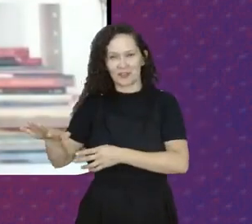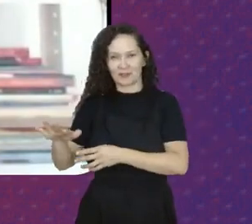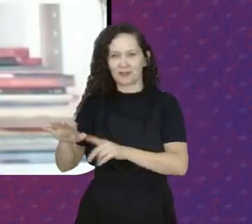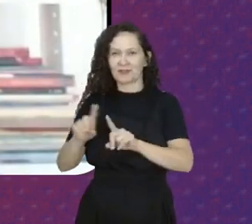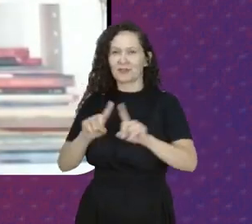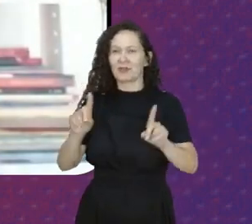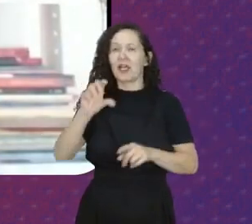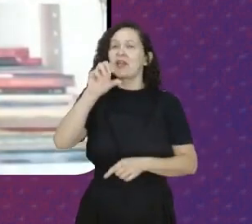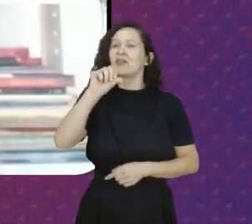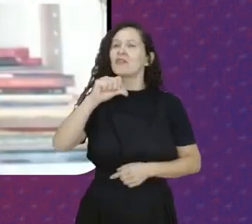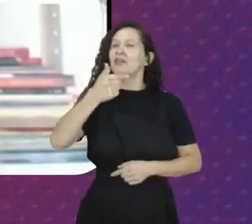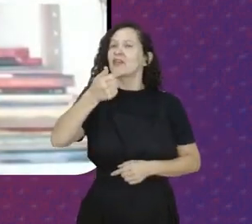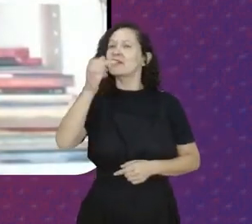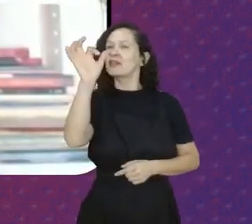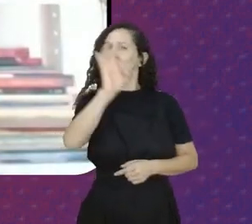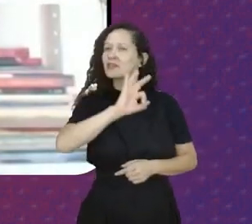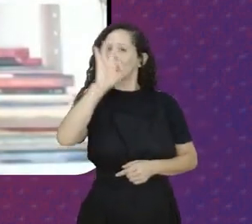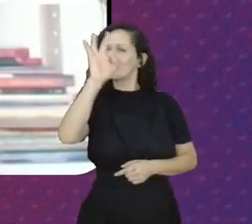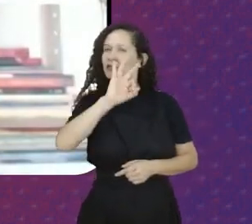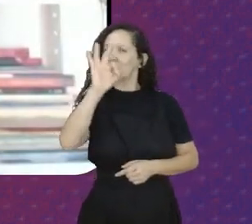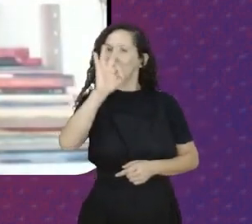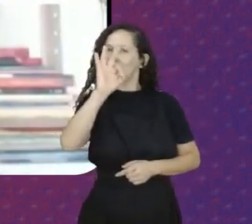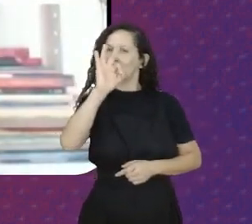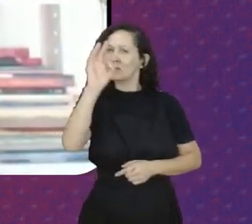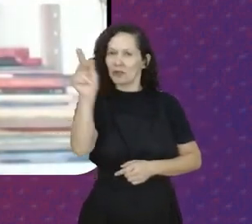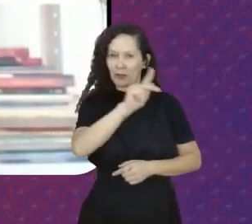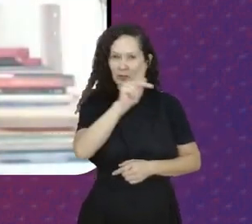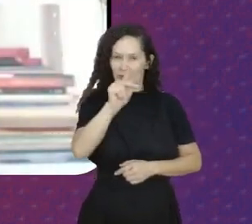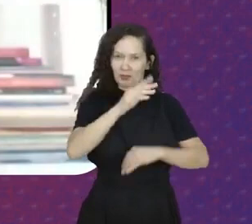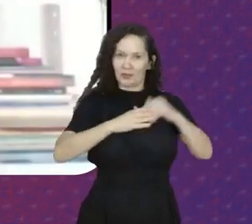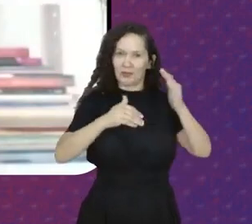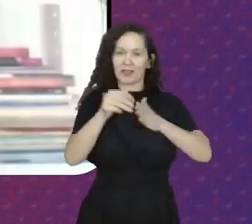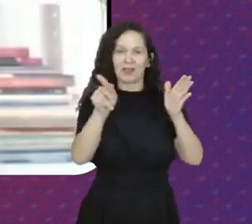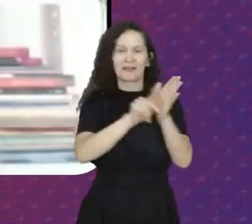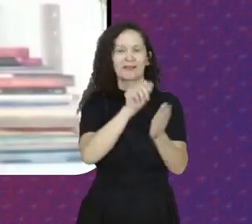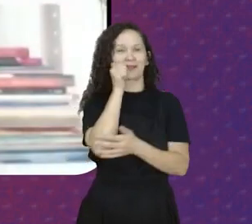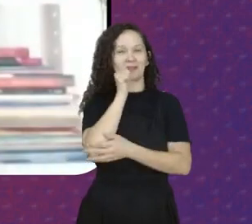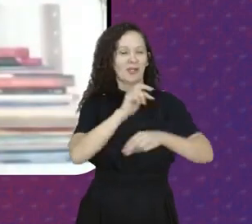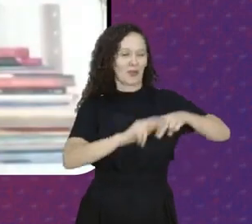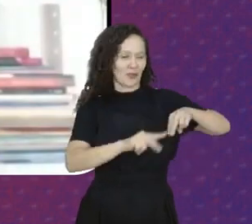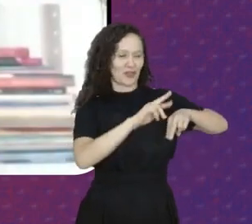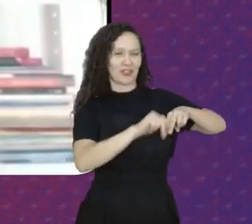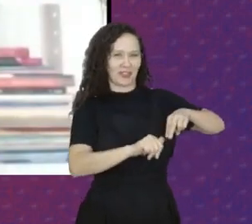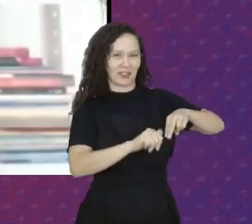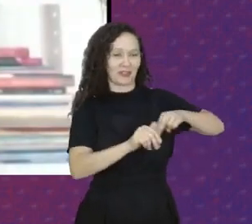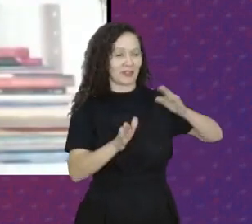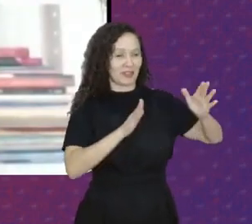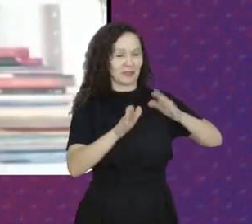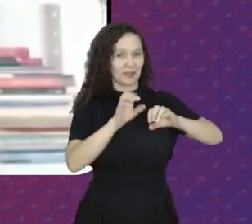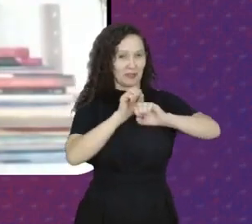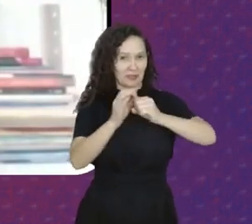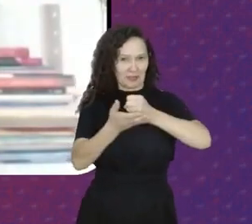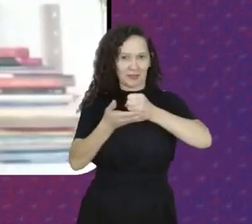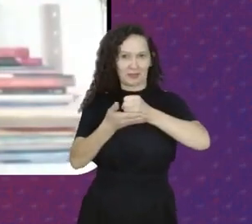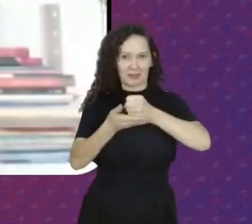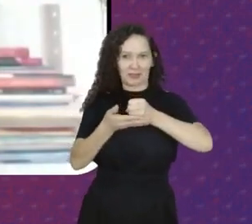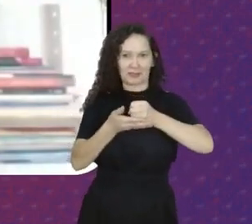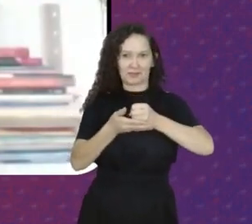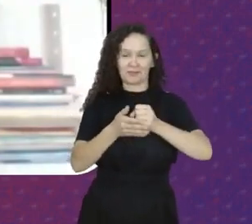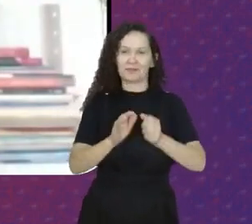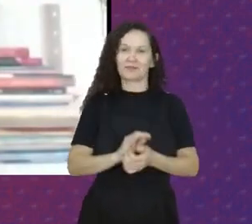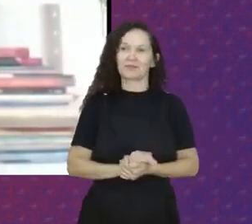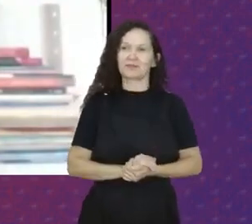mais de 97% das docentes são mulheres nessa etapa da educação básica. Então,